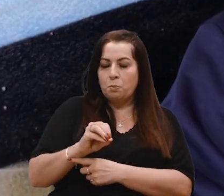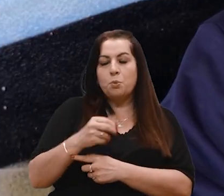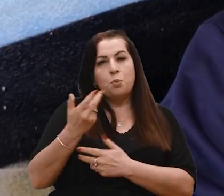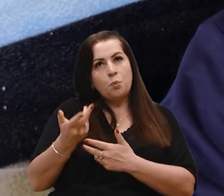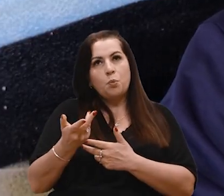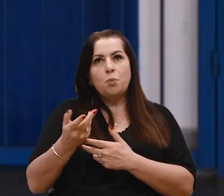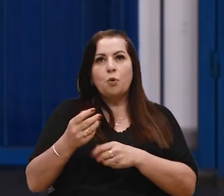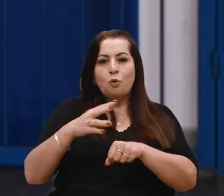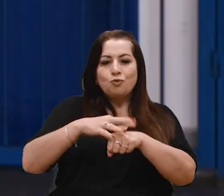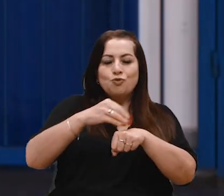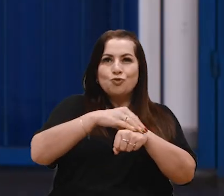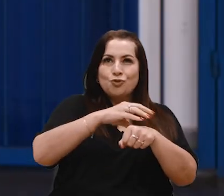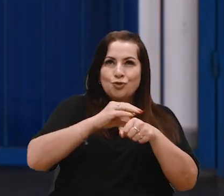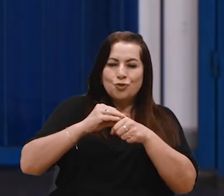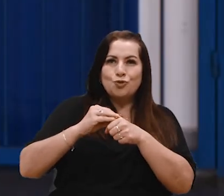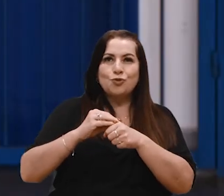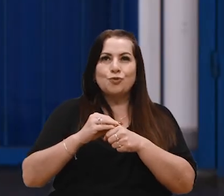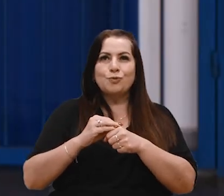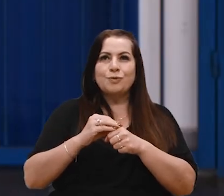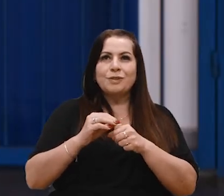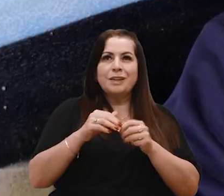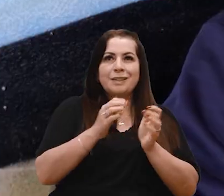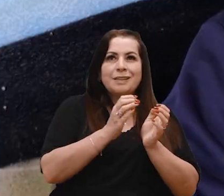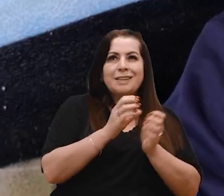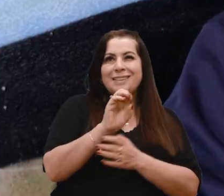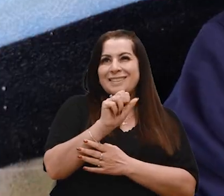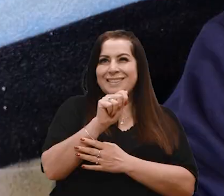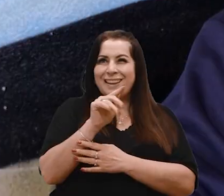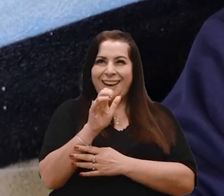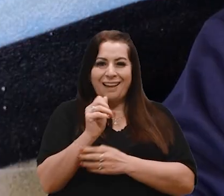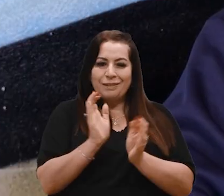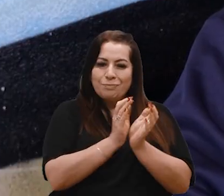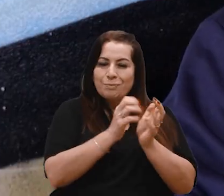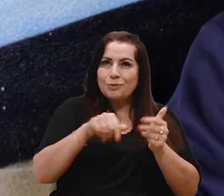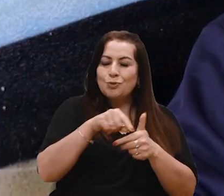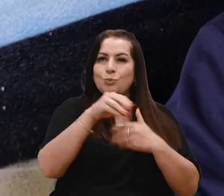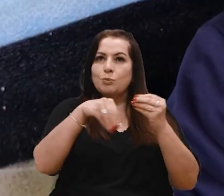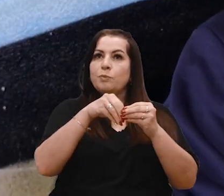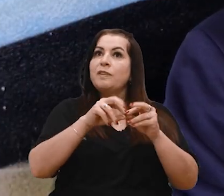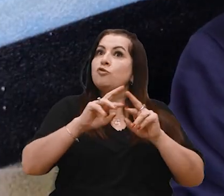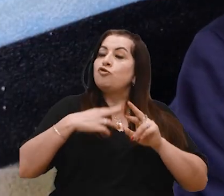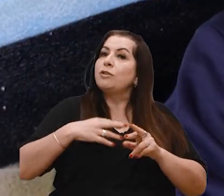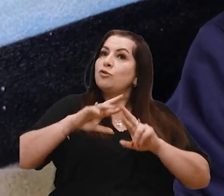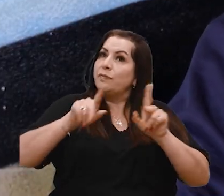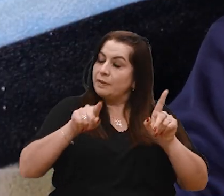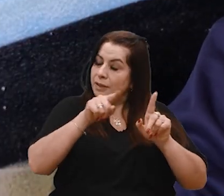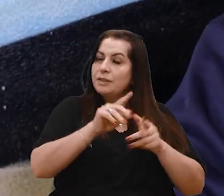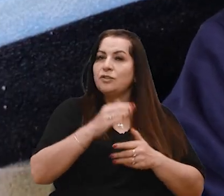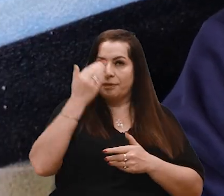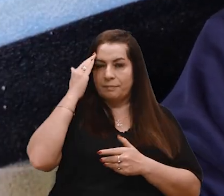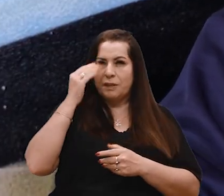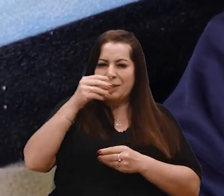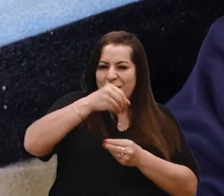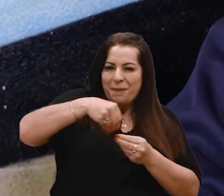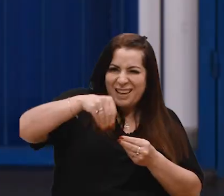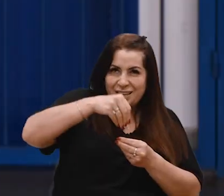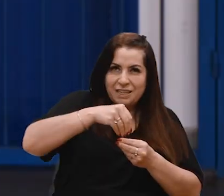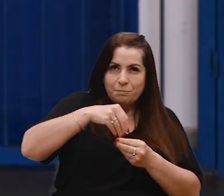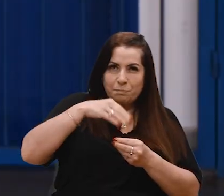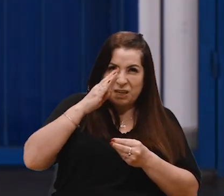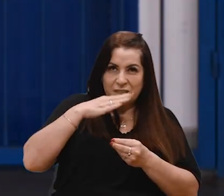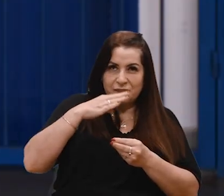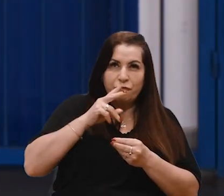com quiabo ou com chuchu, que às vezes é salada ou algo do tipo assim. Só que fazem de uma forma diferente, entendeu?